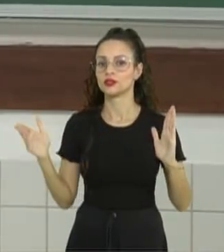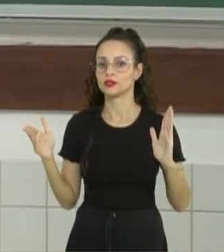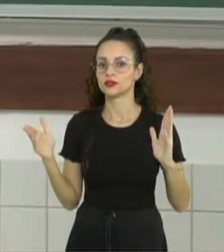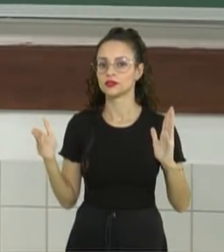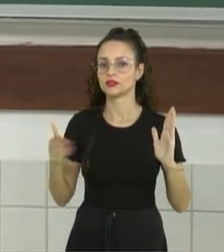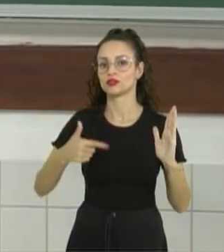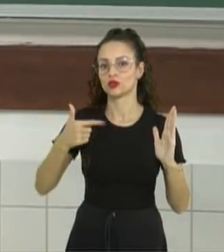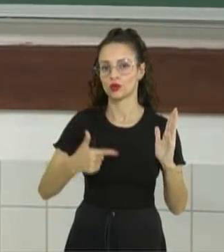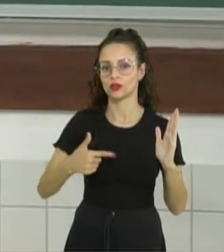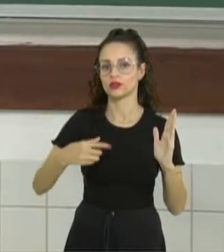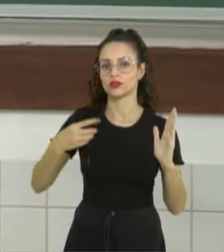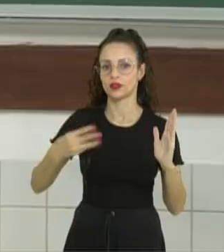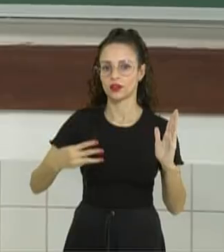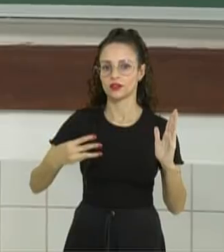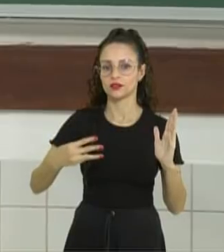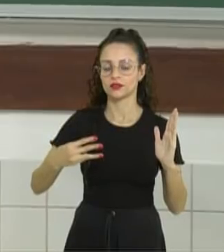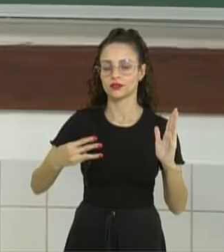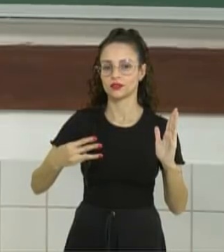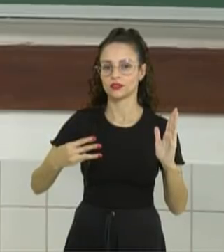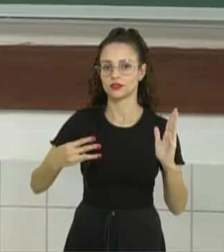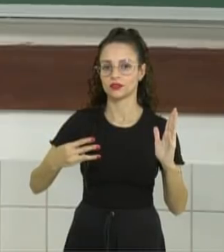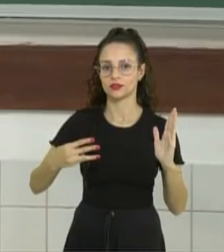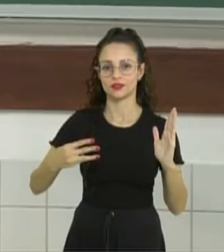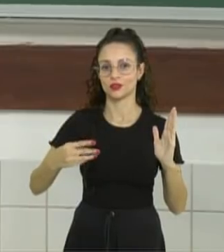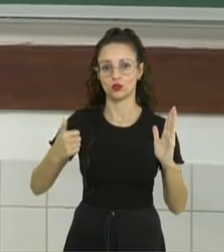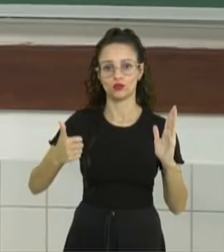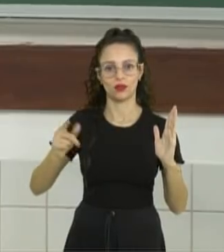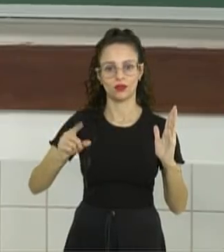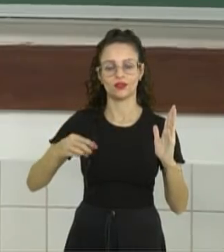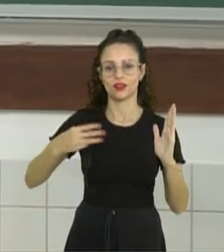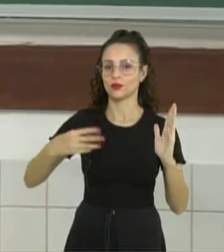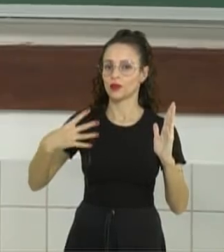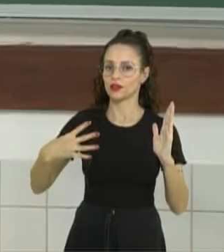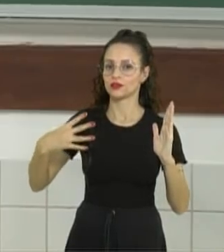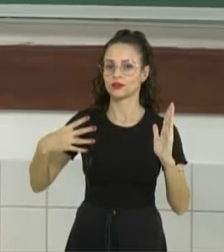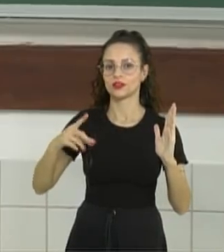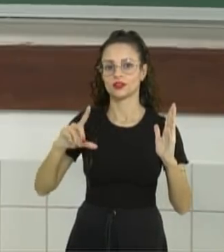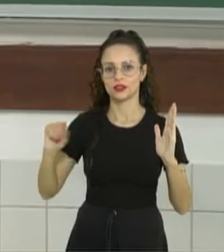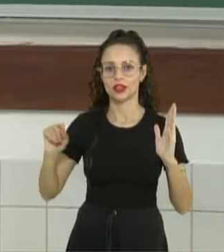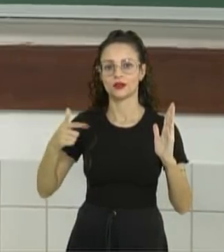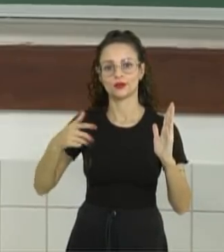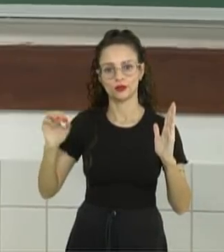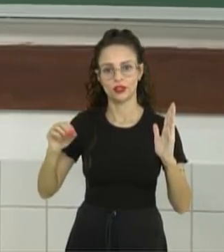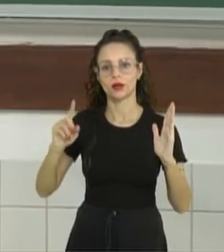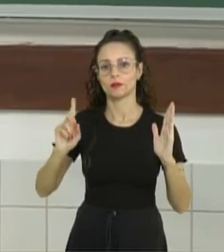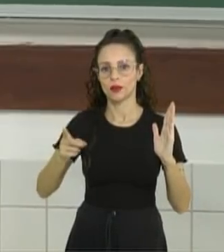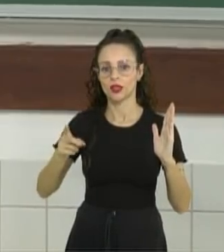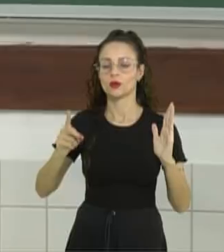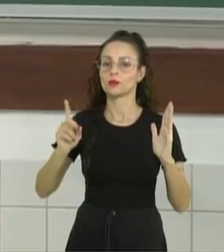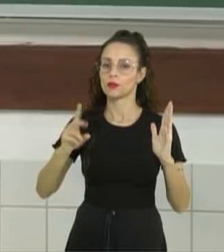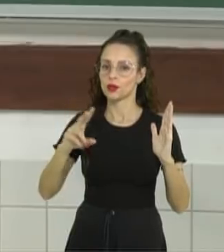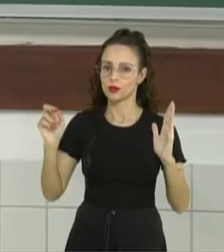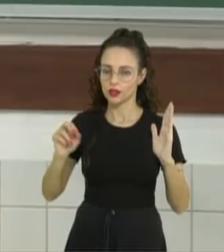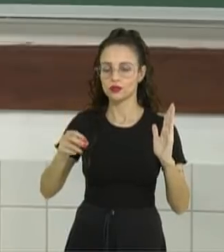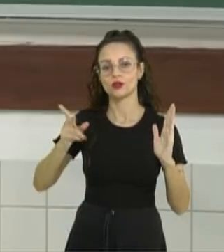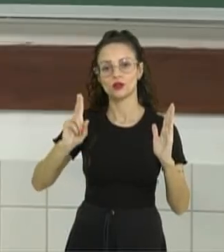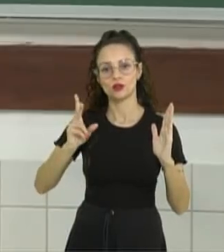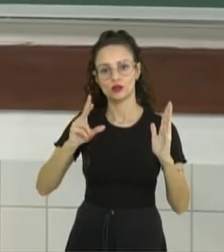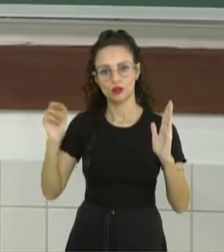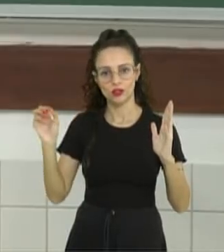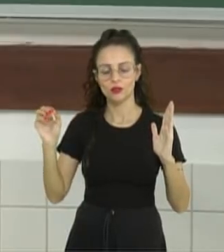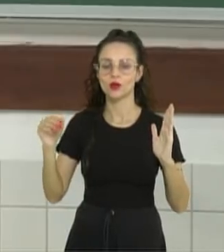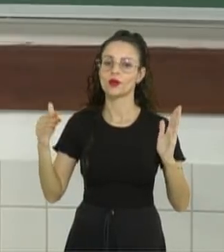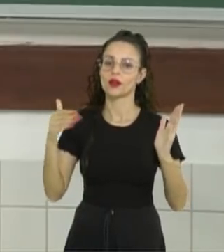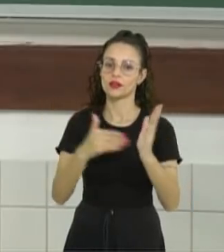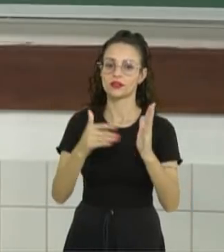ano 2, 3, não vai repetir um de novo. 3, 4, 100, 200, 1000, 1500, 2000, até